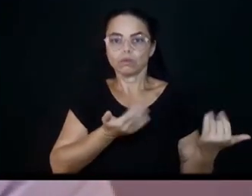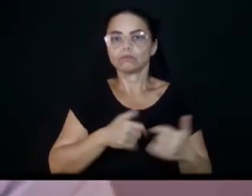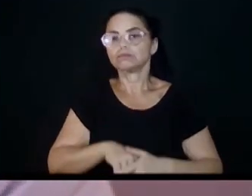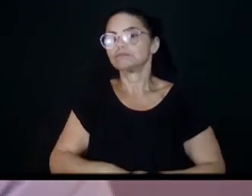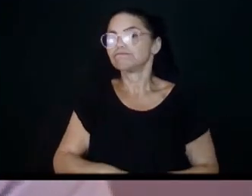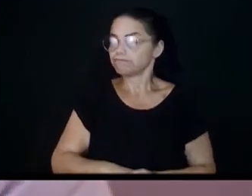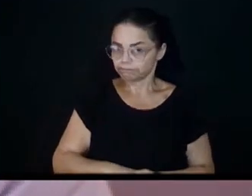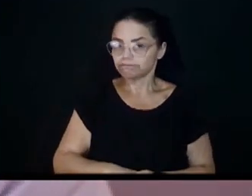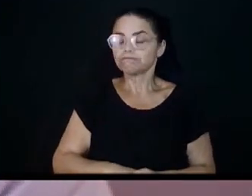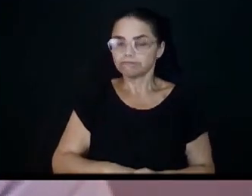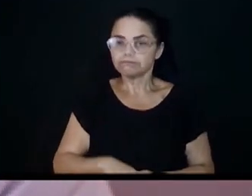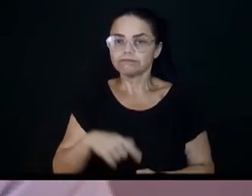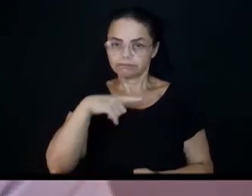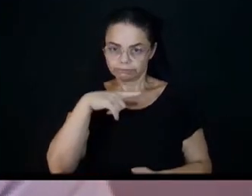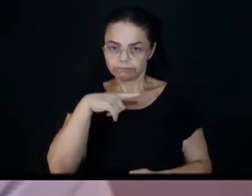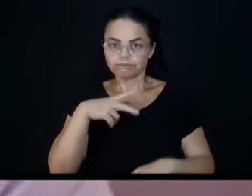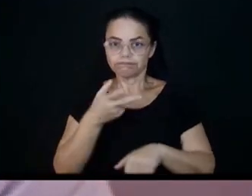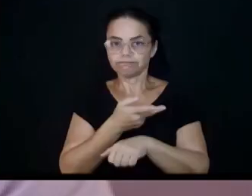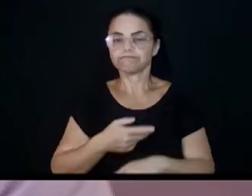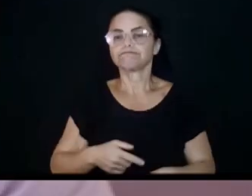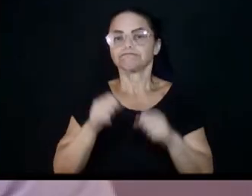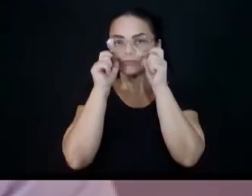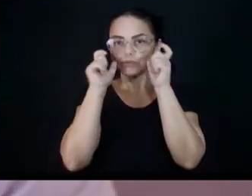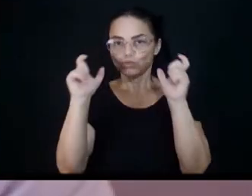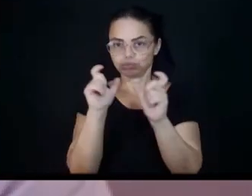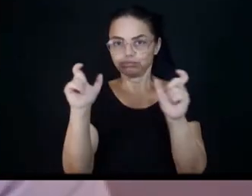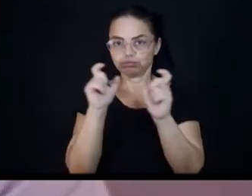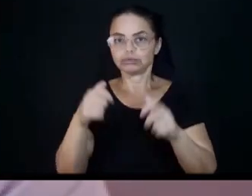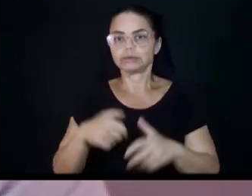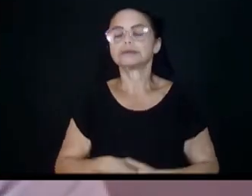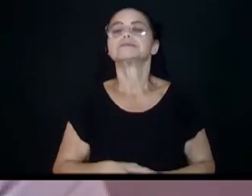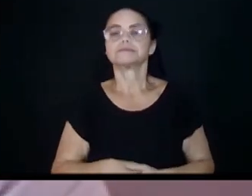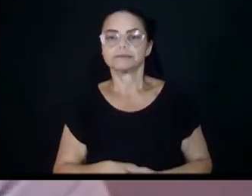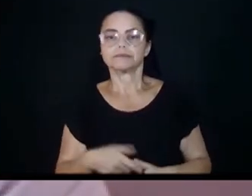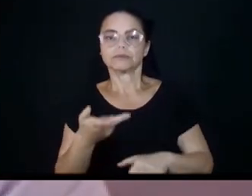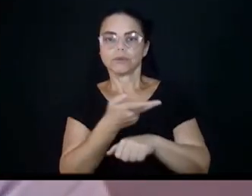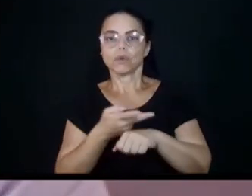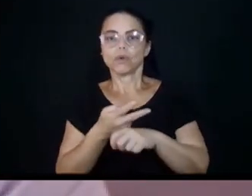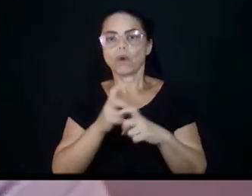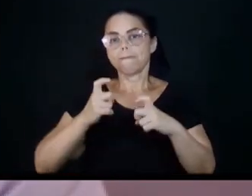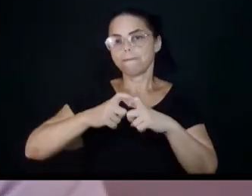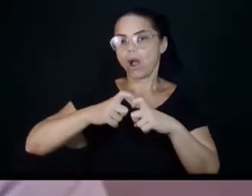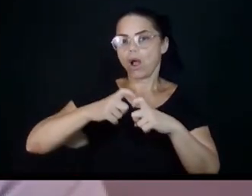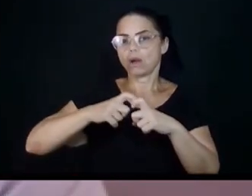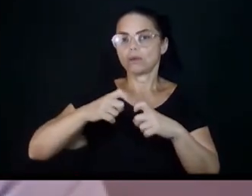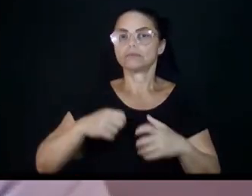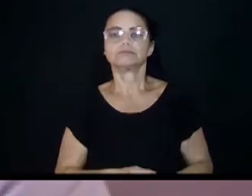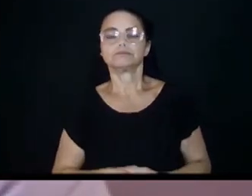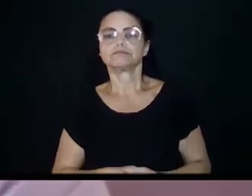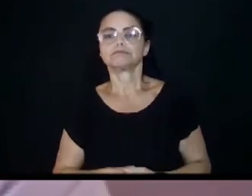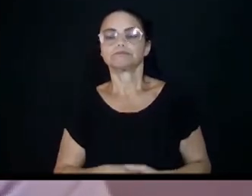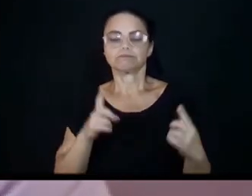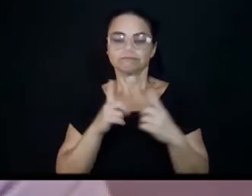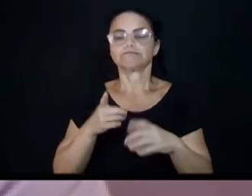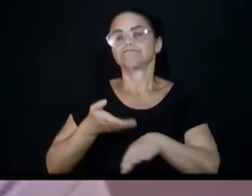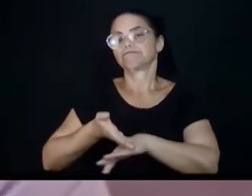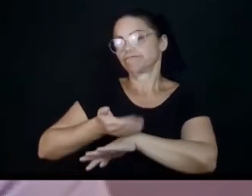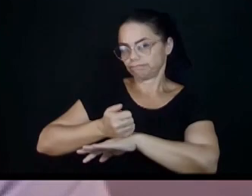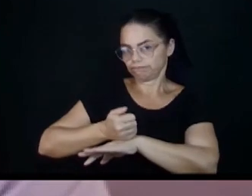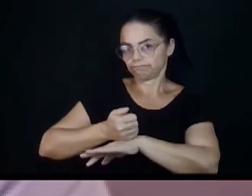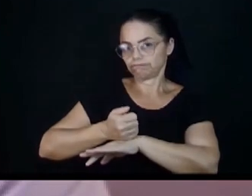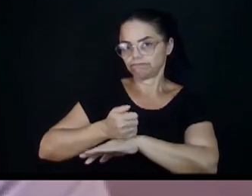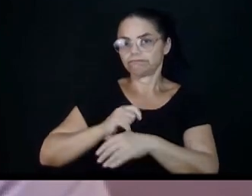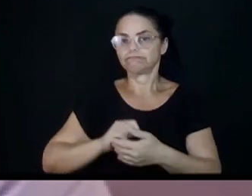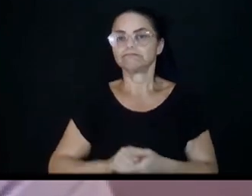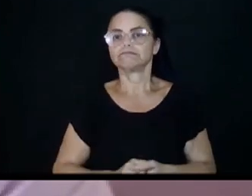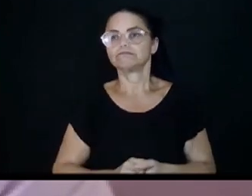devam estar alertas e no sentido de procurar. Então a primeira coisa é um diagnóstico precoce. Feito esse